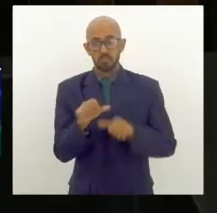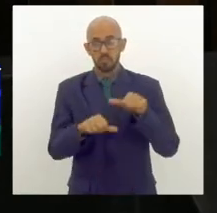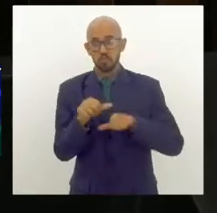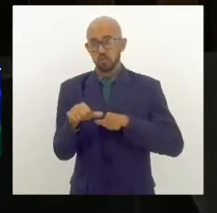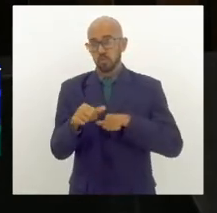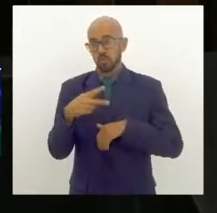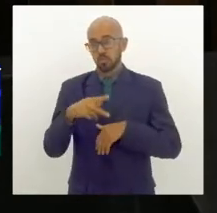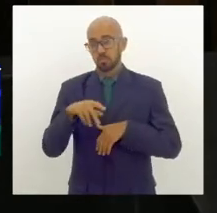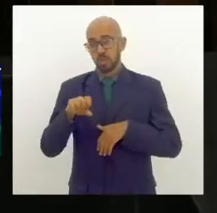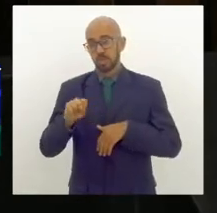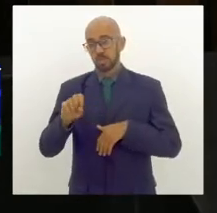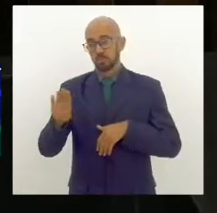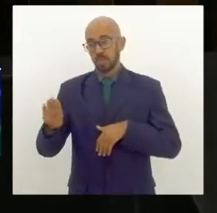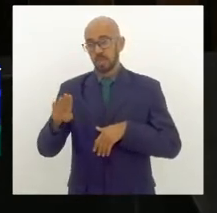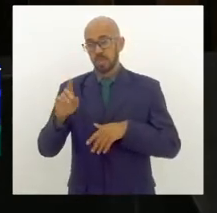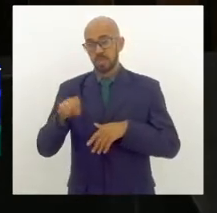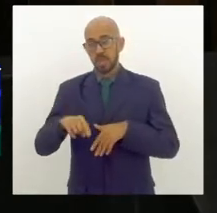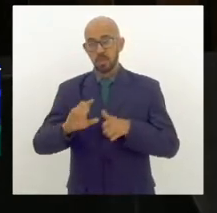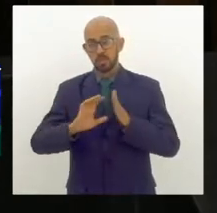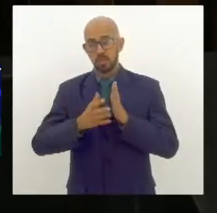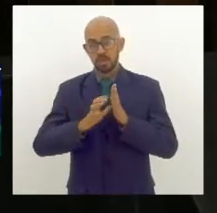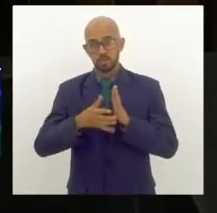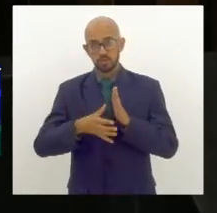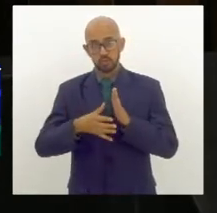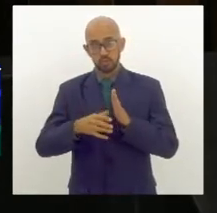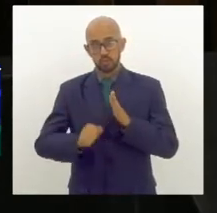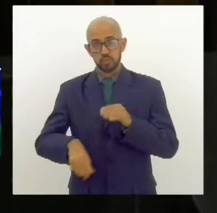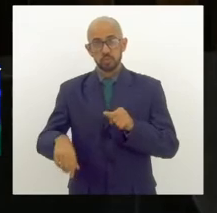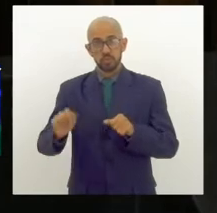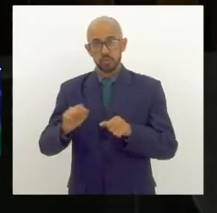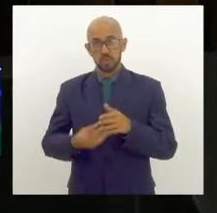é o partido que judicializou